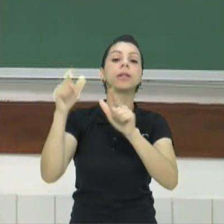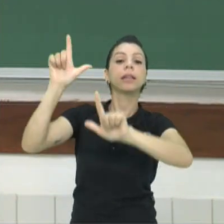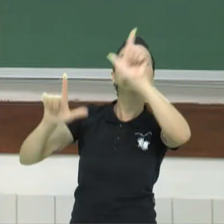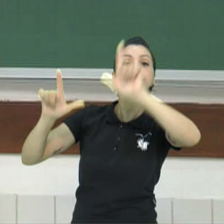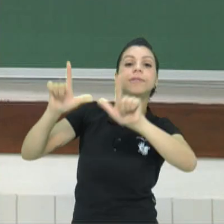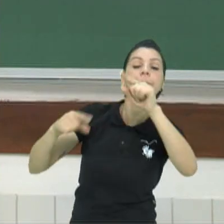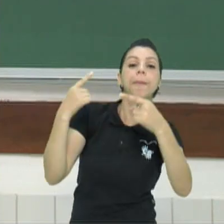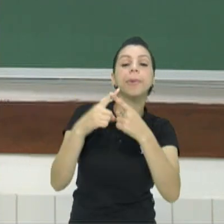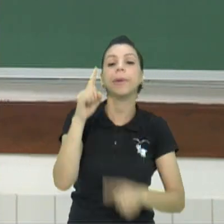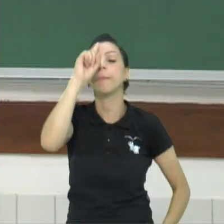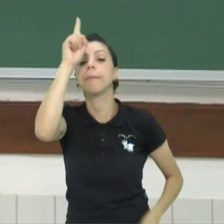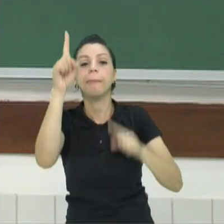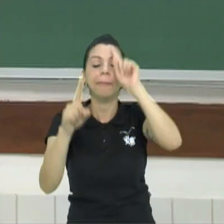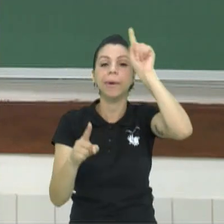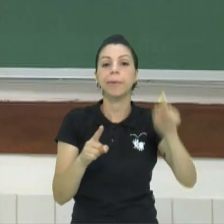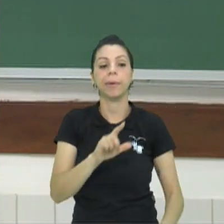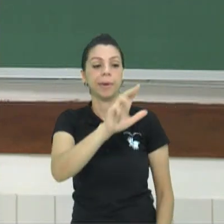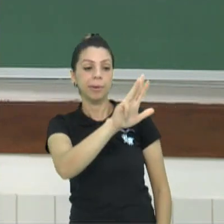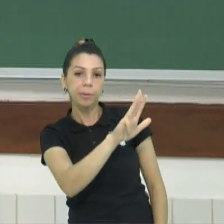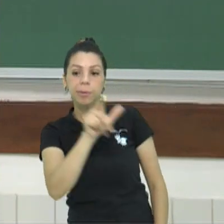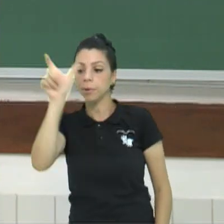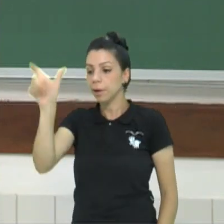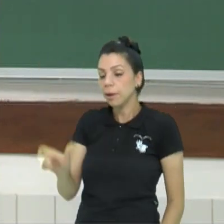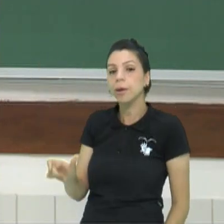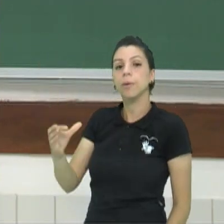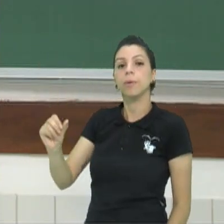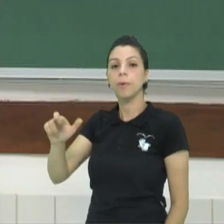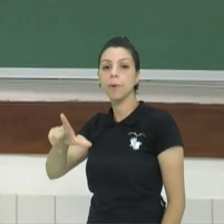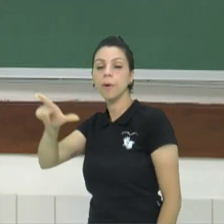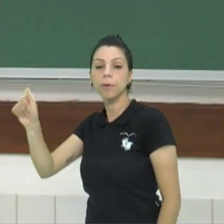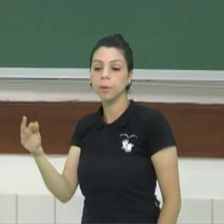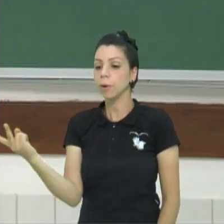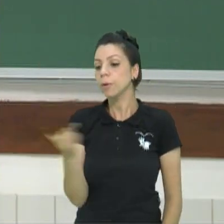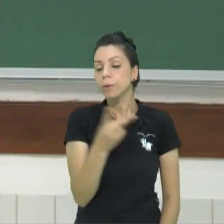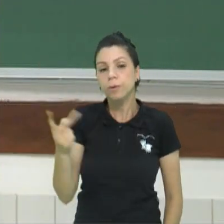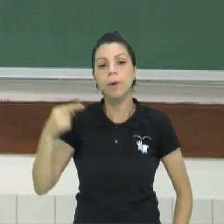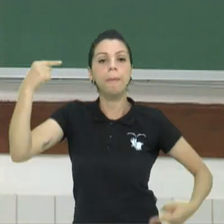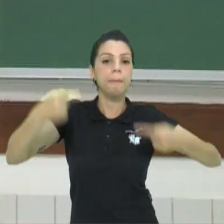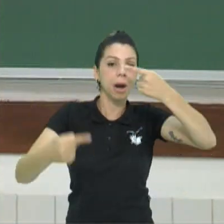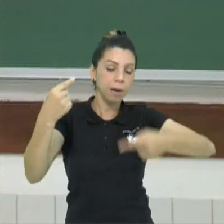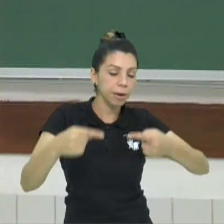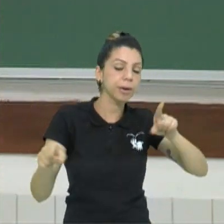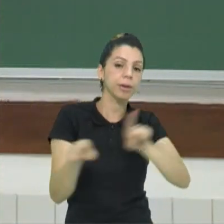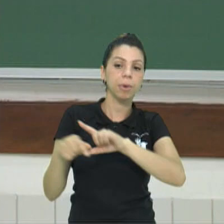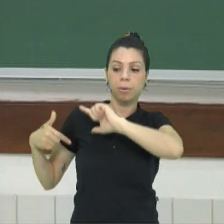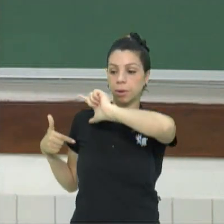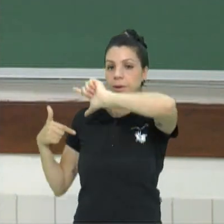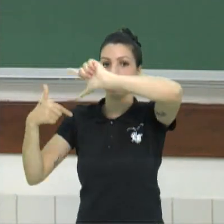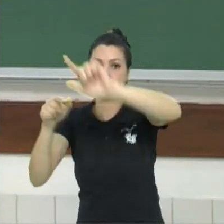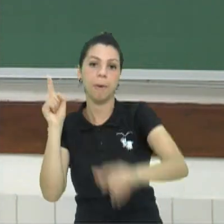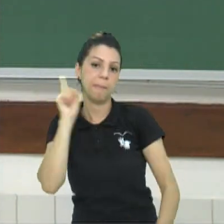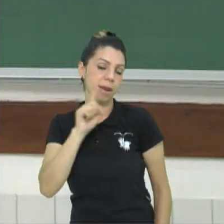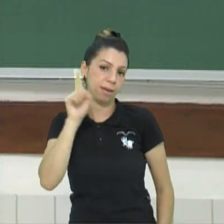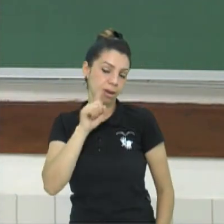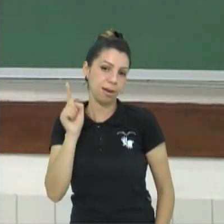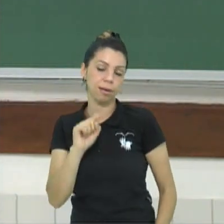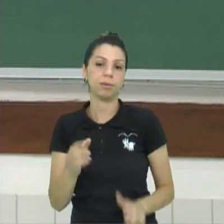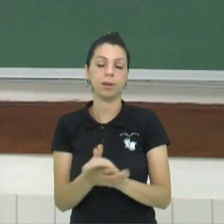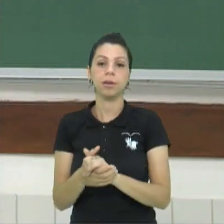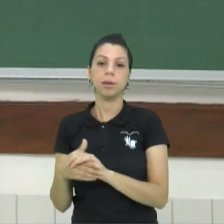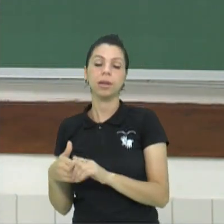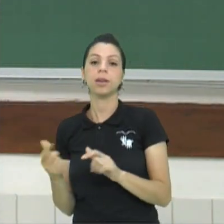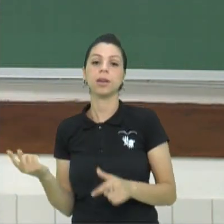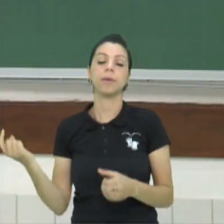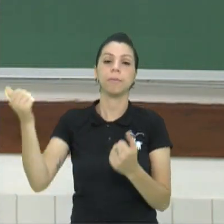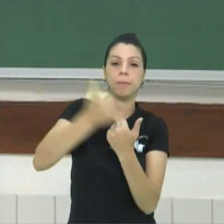ideias mais colocadas entre o Lula e Collor. Aí os debates ganharam força, uma tradição da TV americana trazida para o Brasil, então,